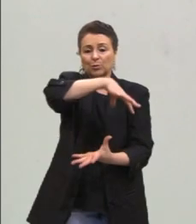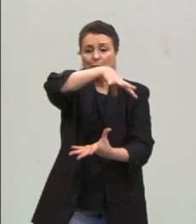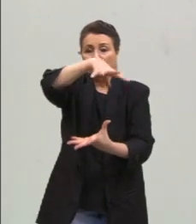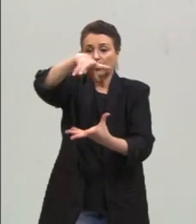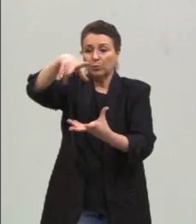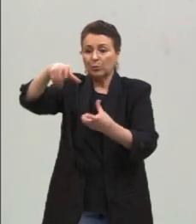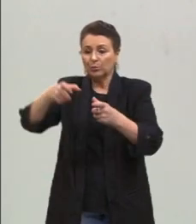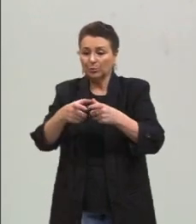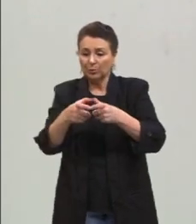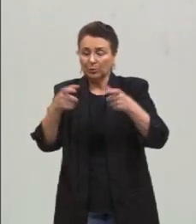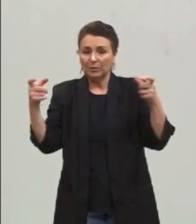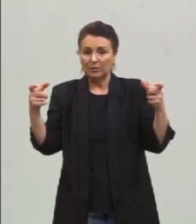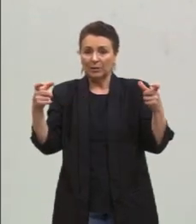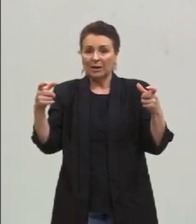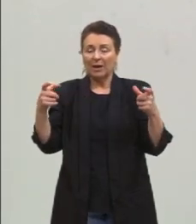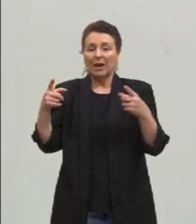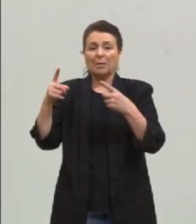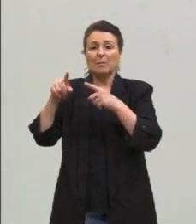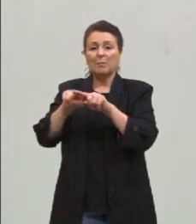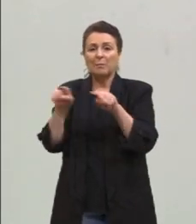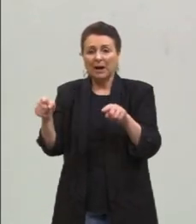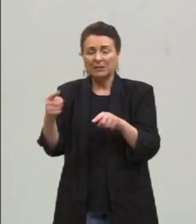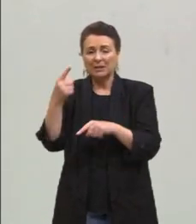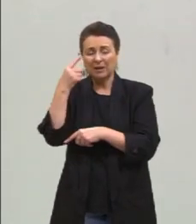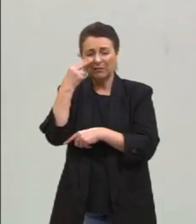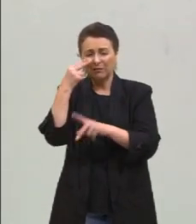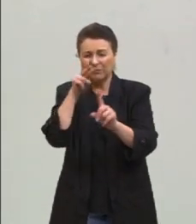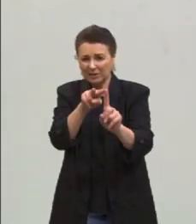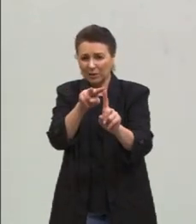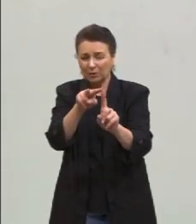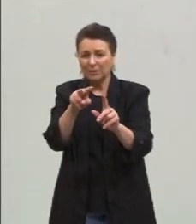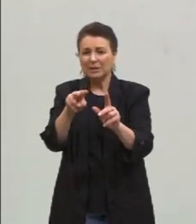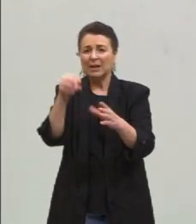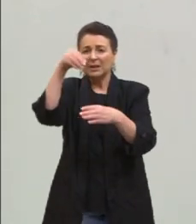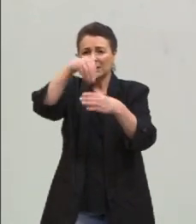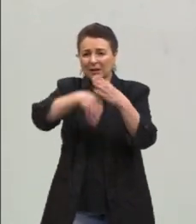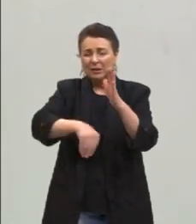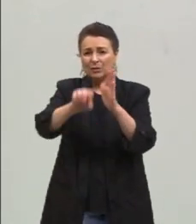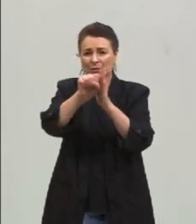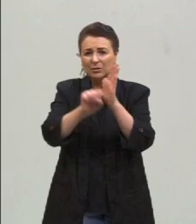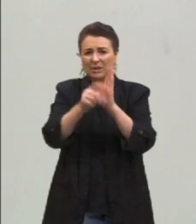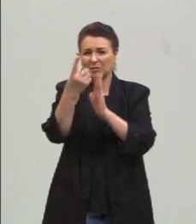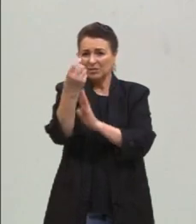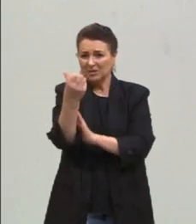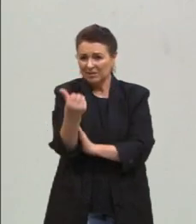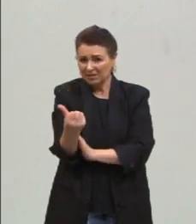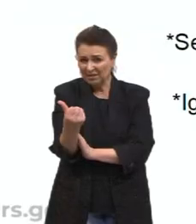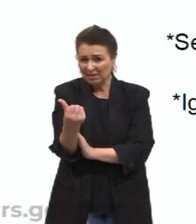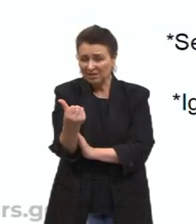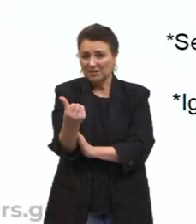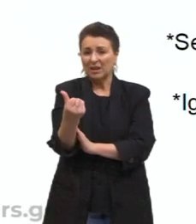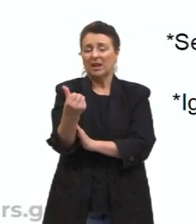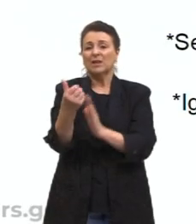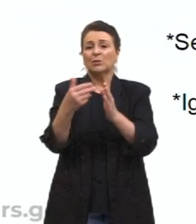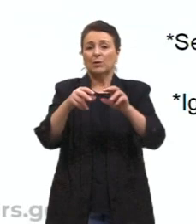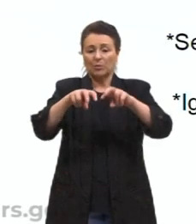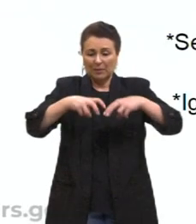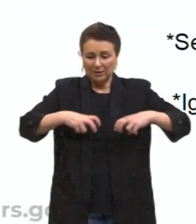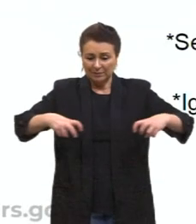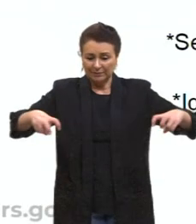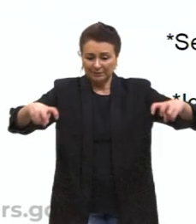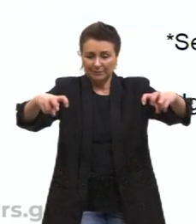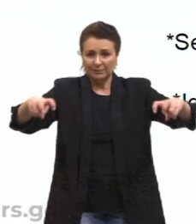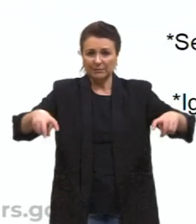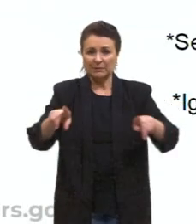como que ele falou essa lógica já tava ali no século 16 no cercamentos na destruição das florestas no início do capitalismo